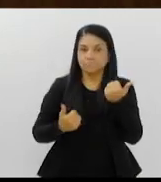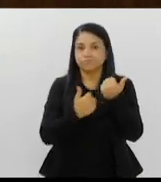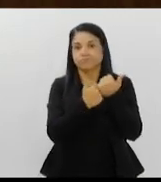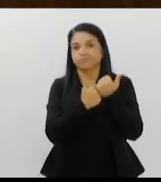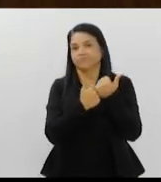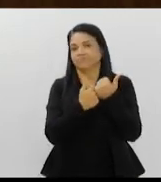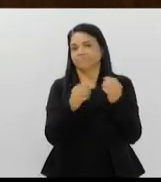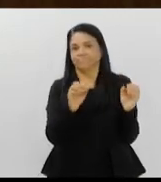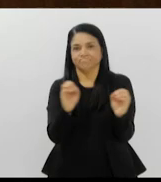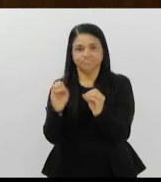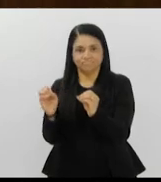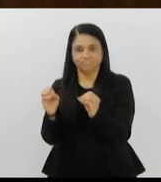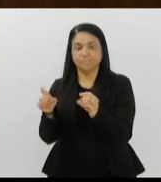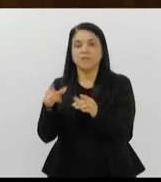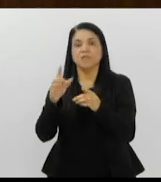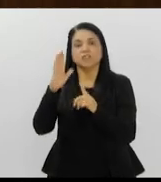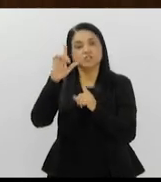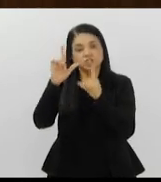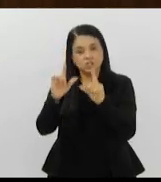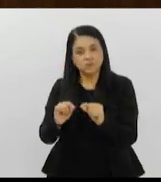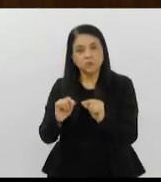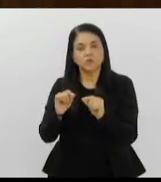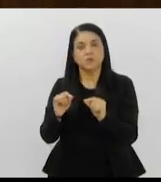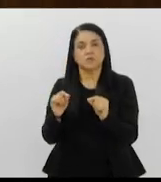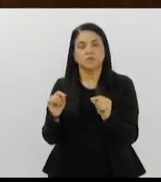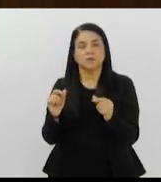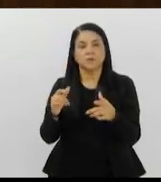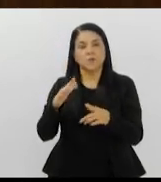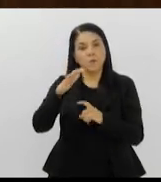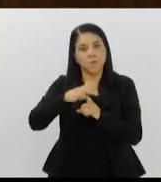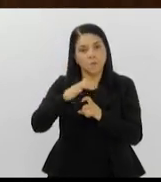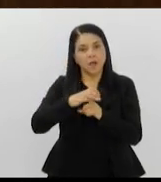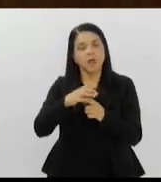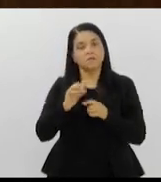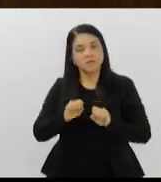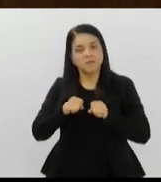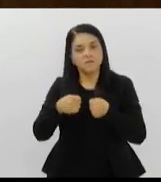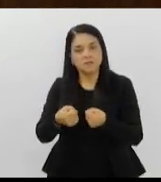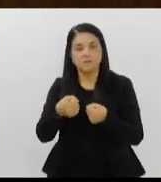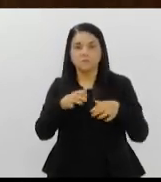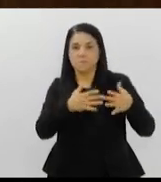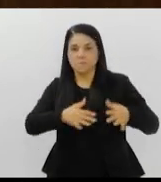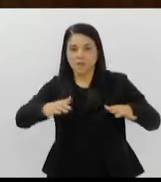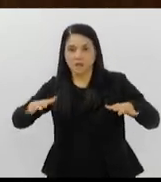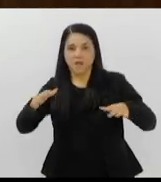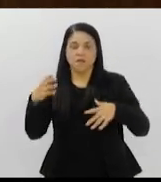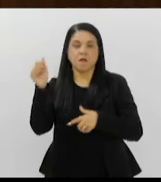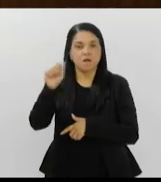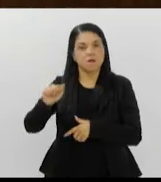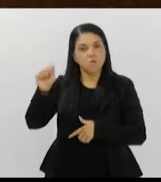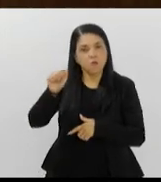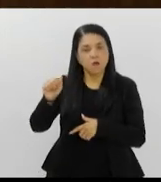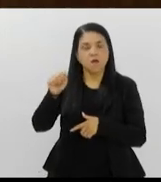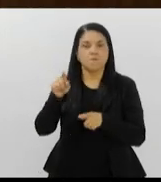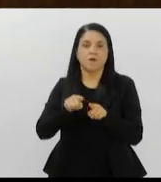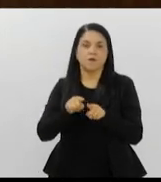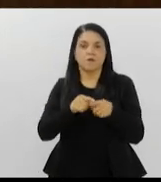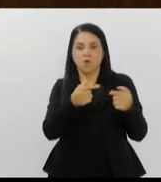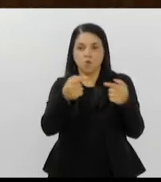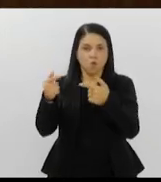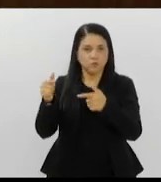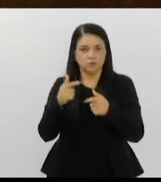defende as lagoas e as praias, tanto de Araruama quanto de outros municípios da região. Essa é a minha declaração de